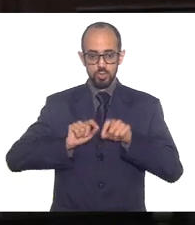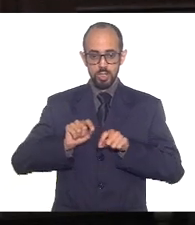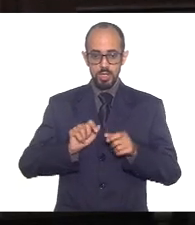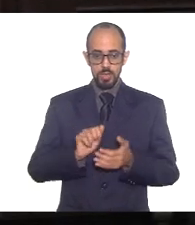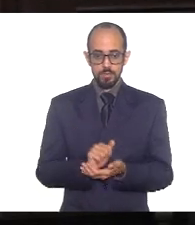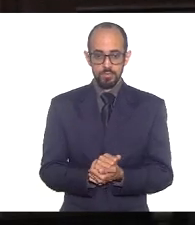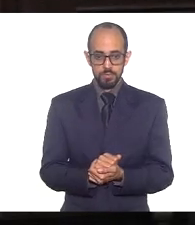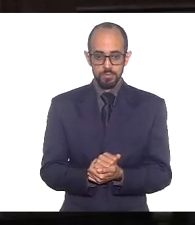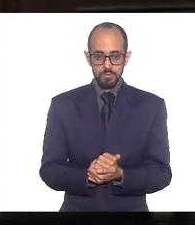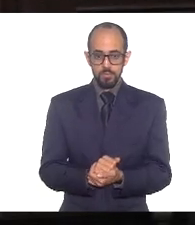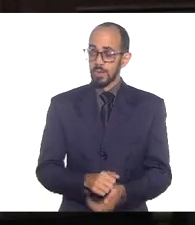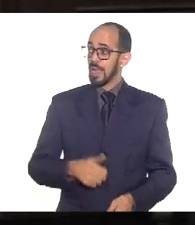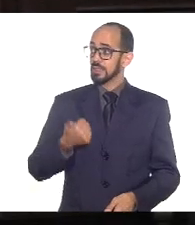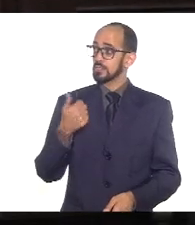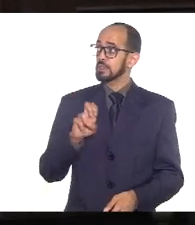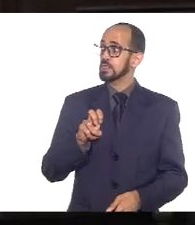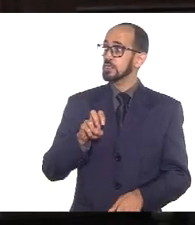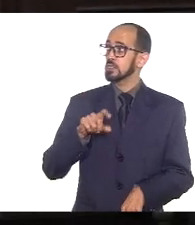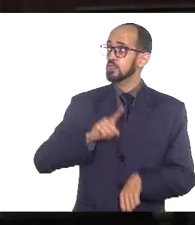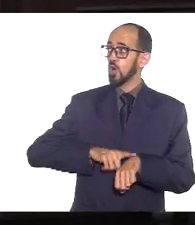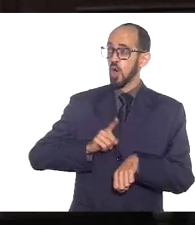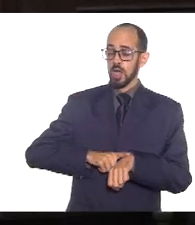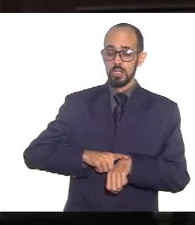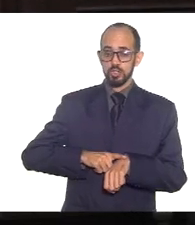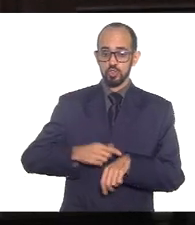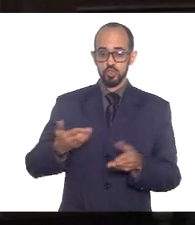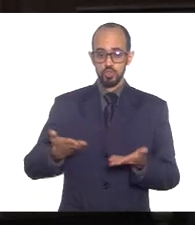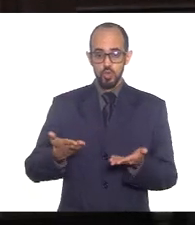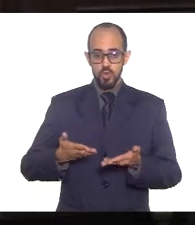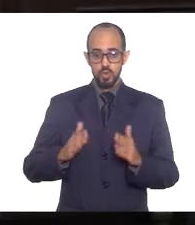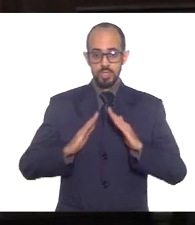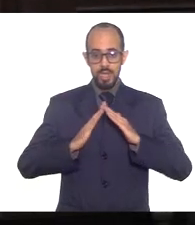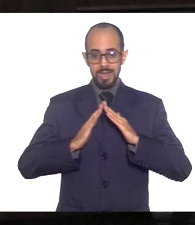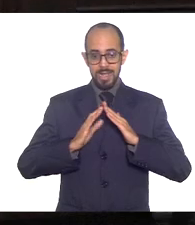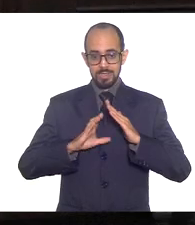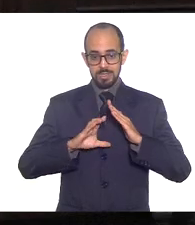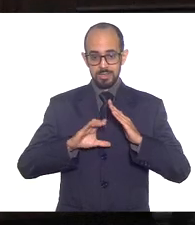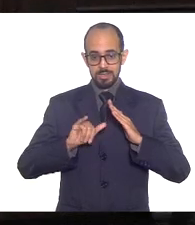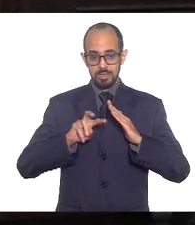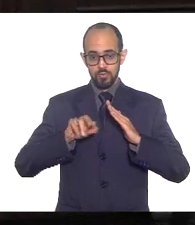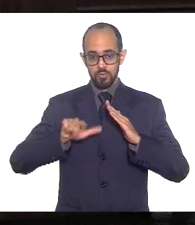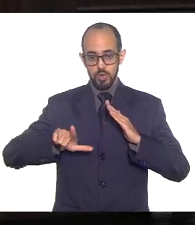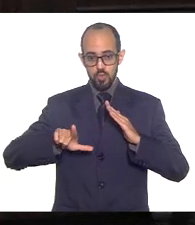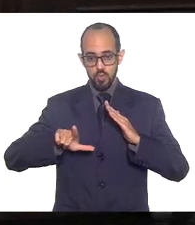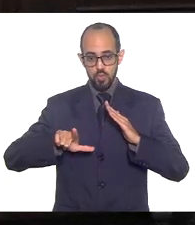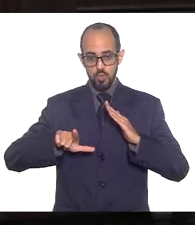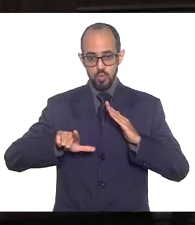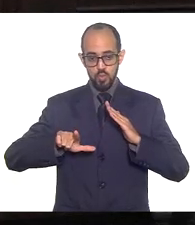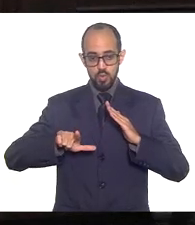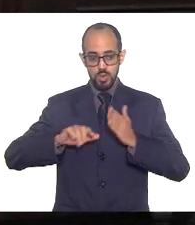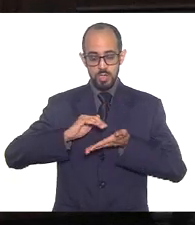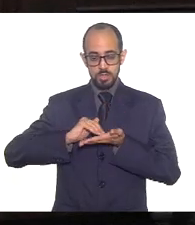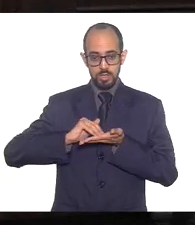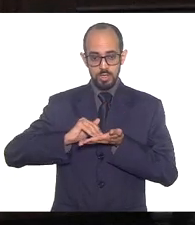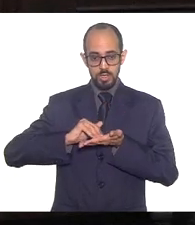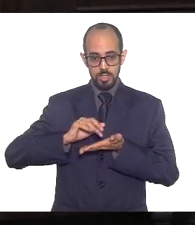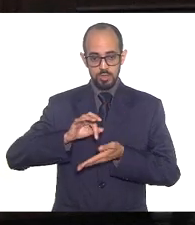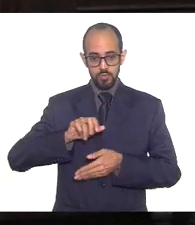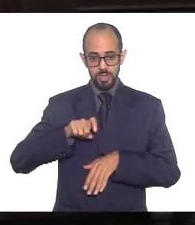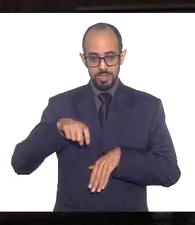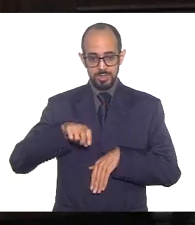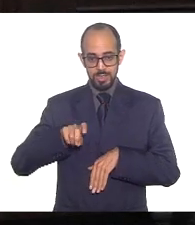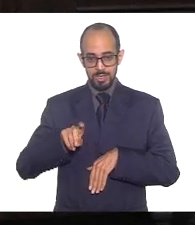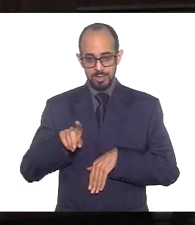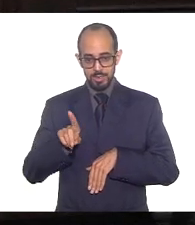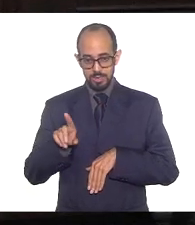que as 15 horas de hoje a casa civil o senhor presidente a secretaria de fazenda a secretaria